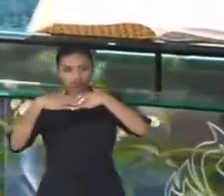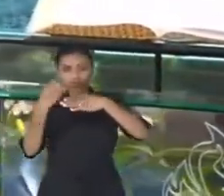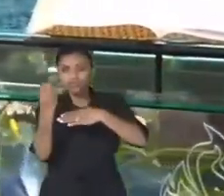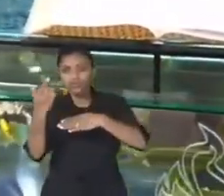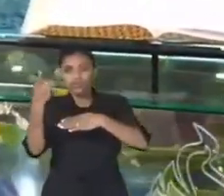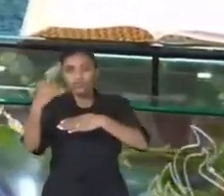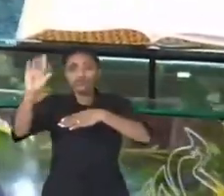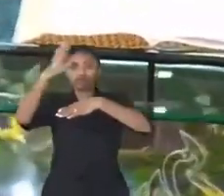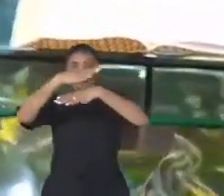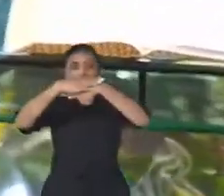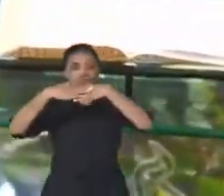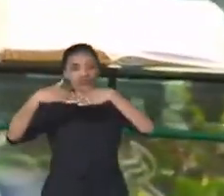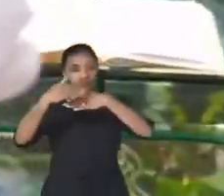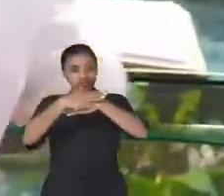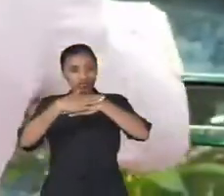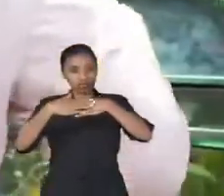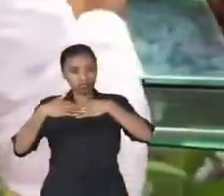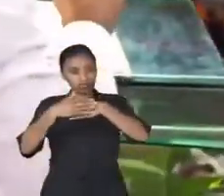consolador.